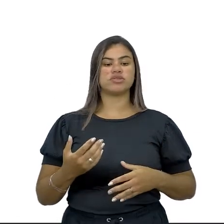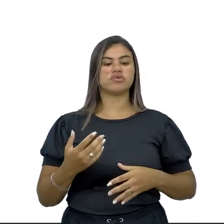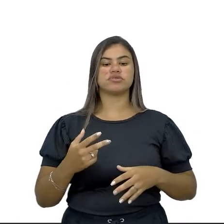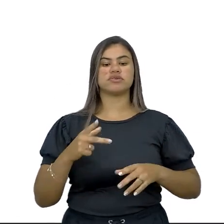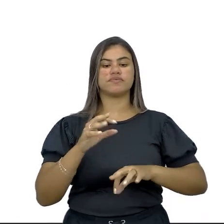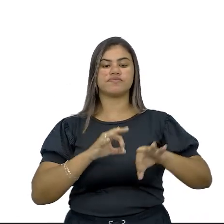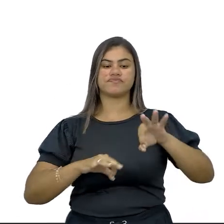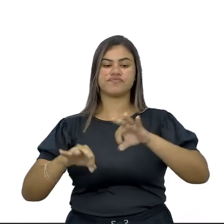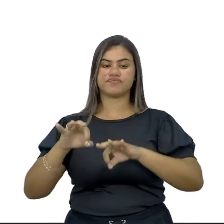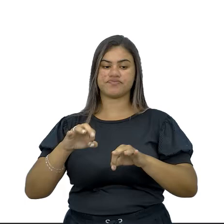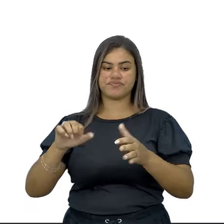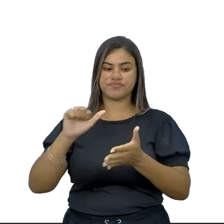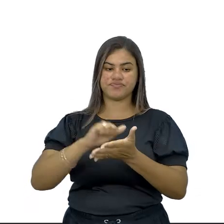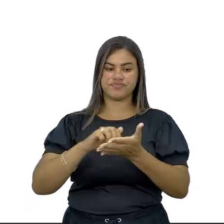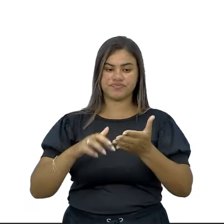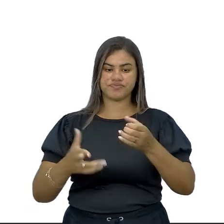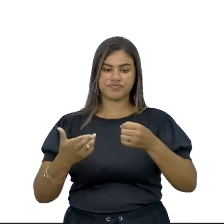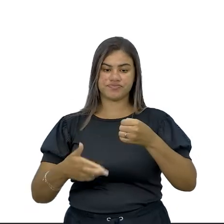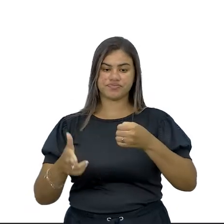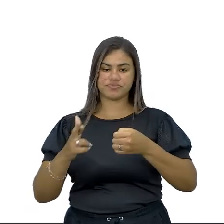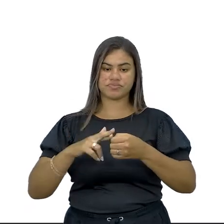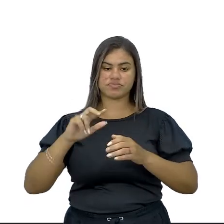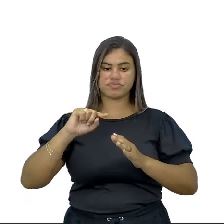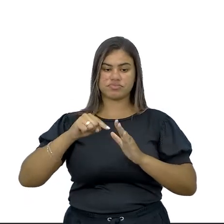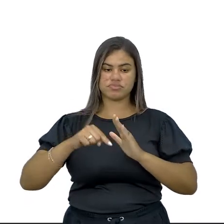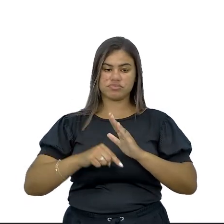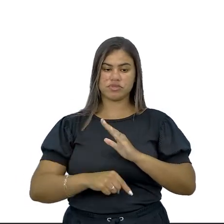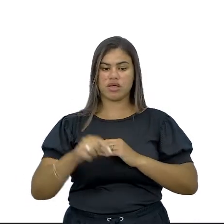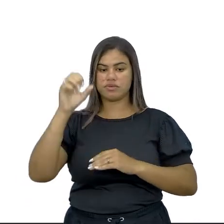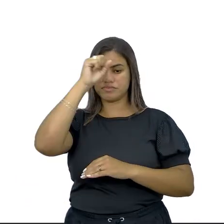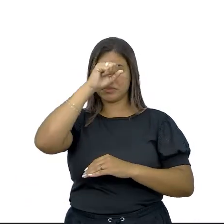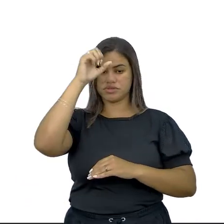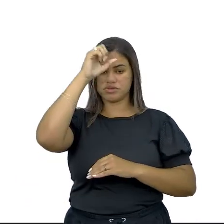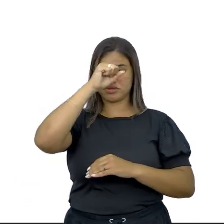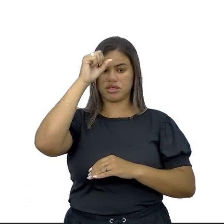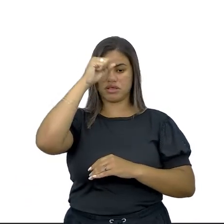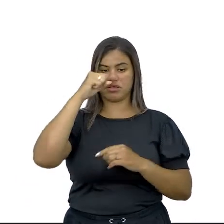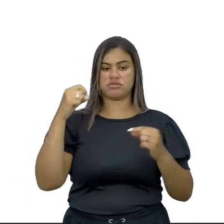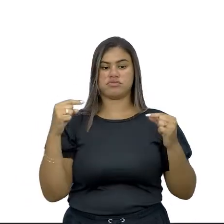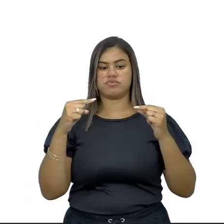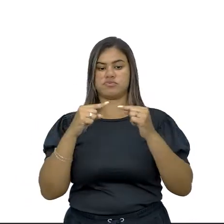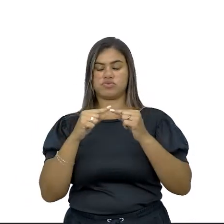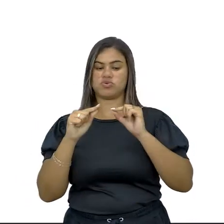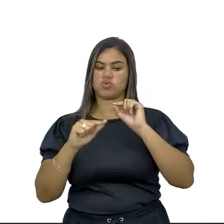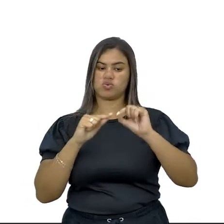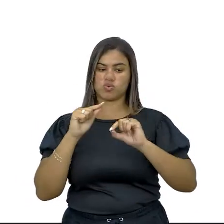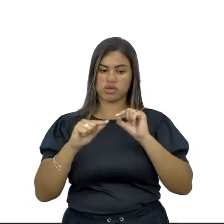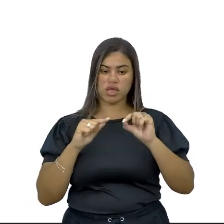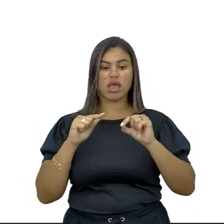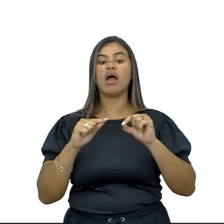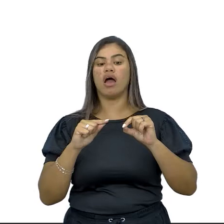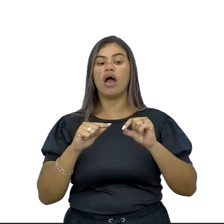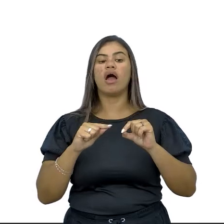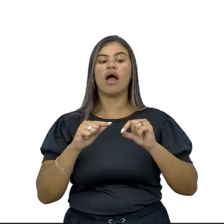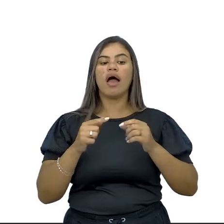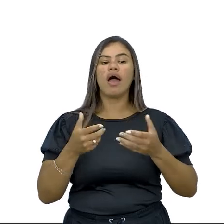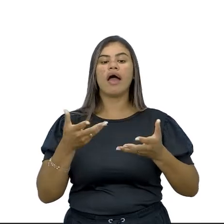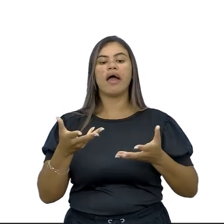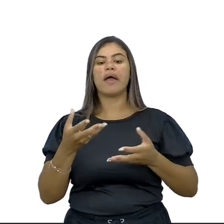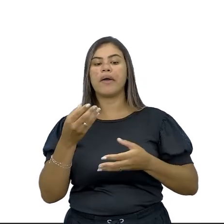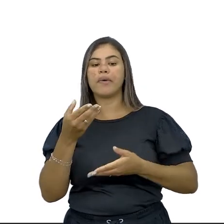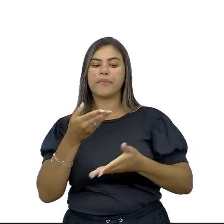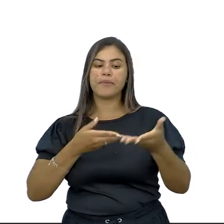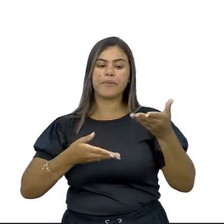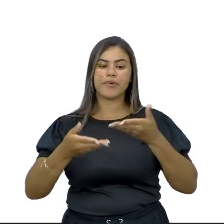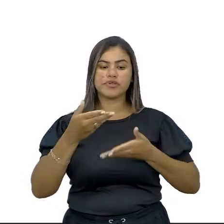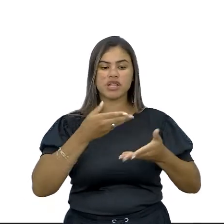é favorecer o planejamento de atividades de recuperação e de aprofundamento das aprendizagens a partir de abordagens